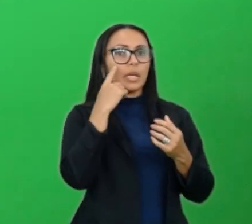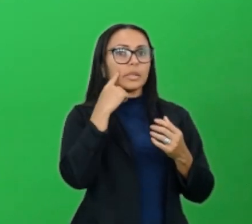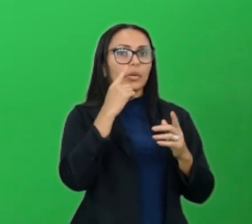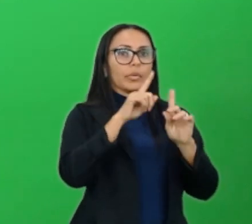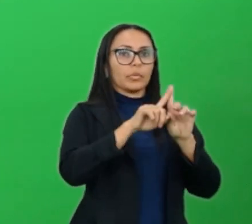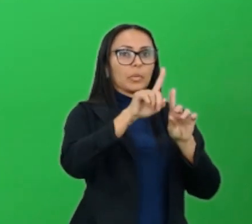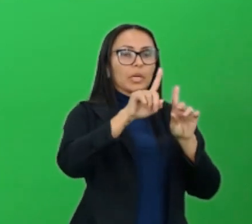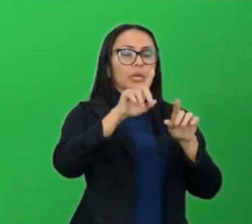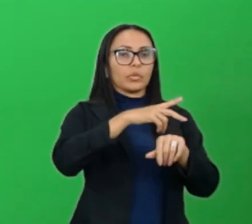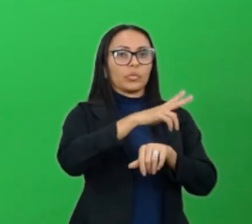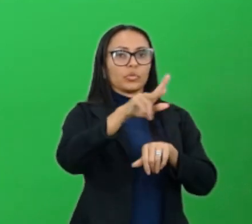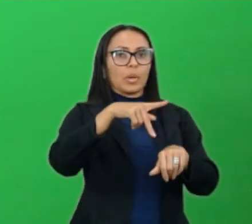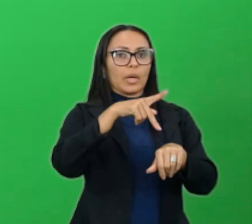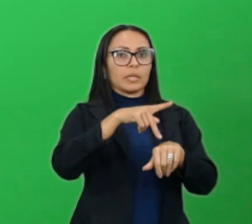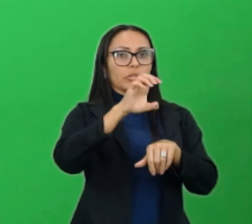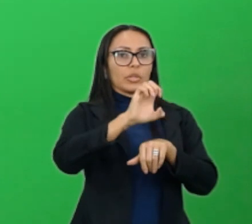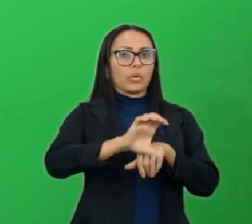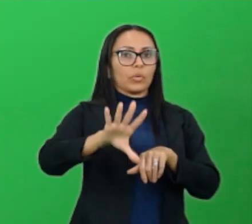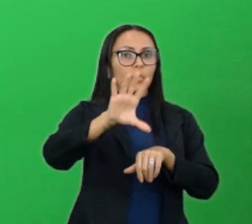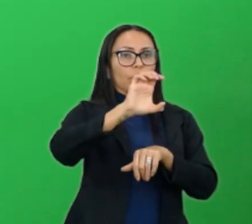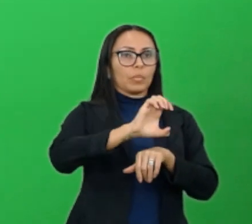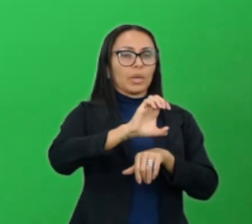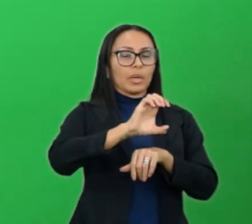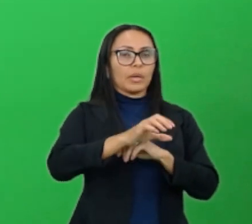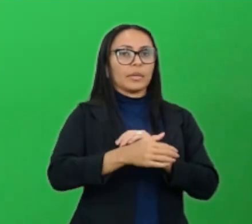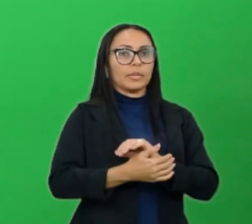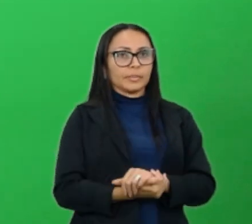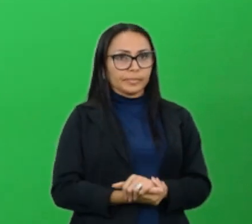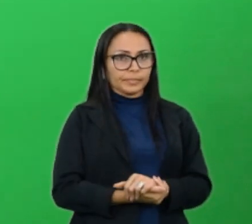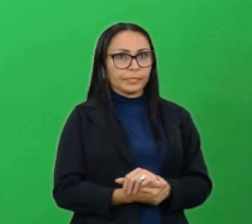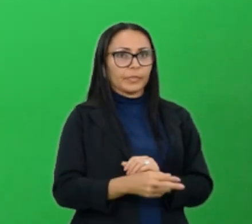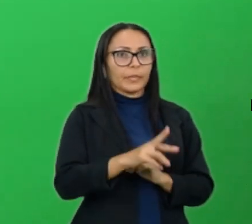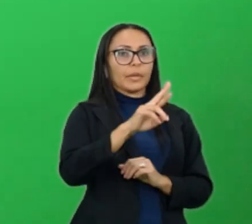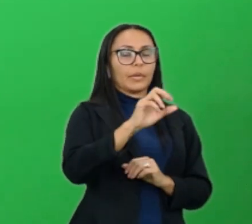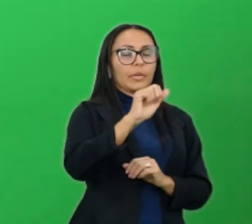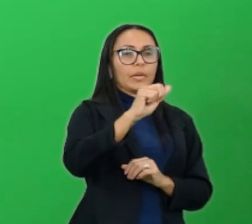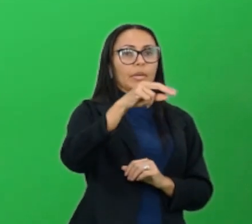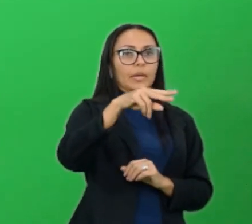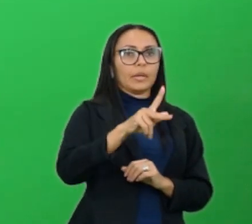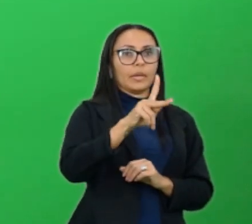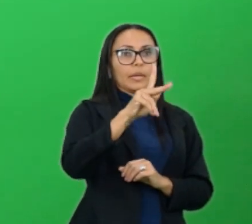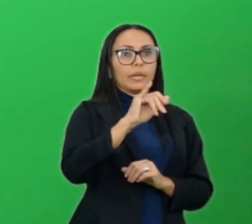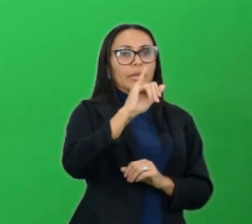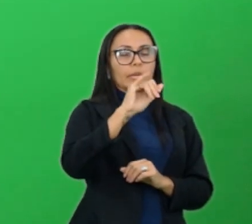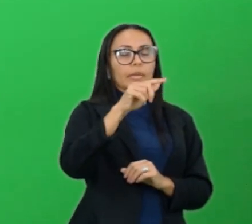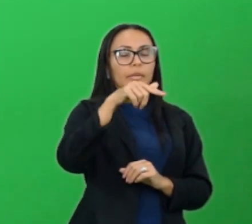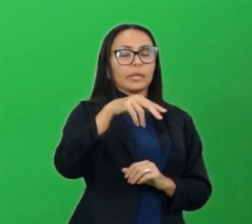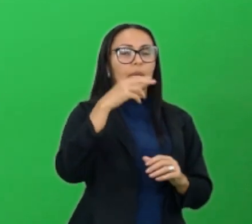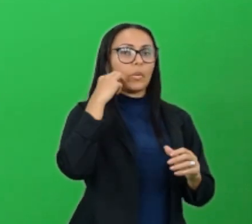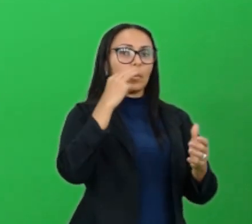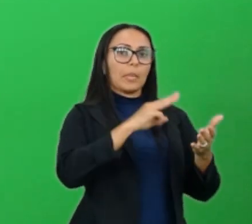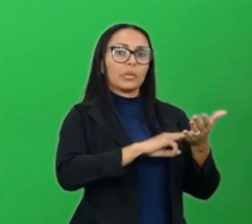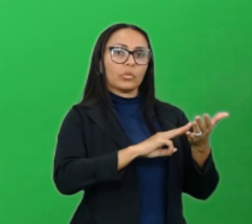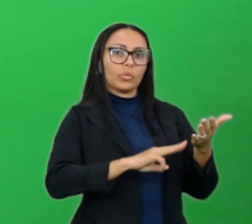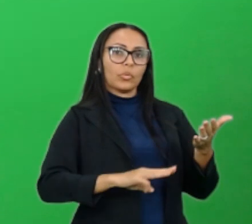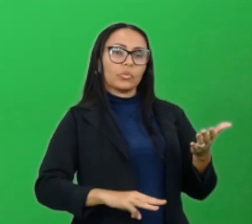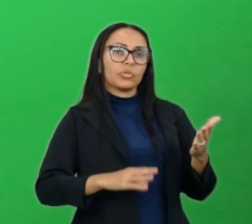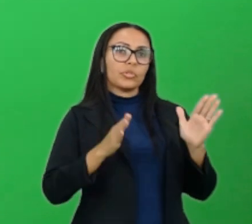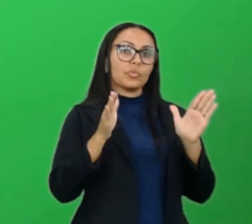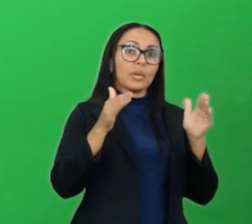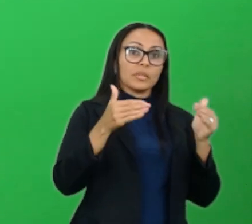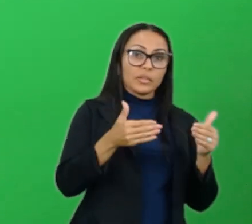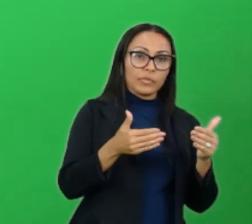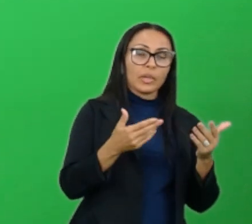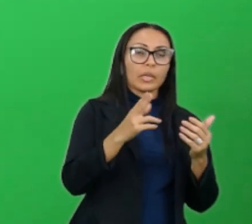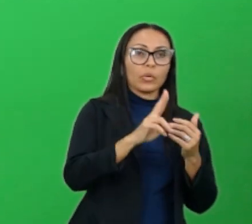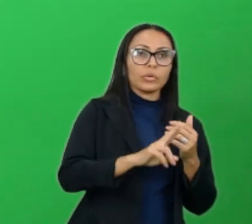Europa. O Ranking Europeu de Inovação, ele utiliza uma metodologia bastante específica. E aí,